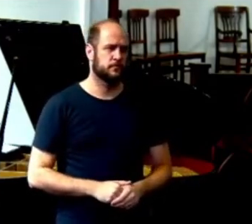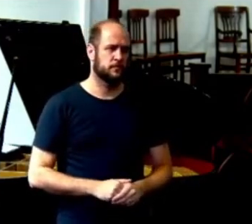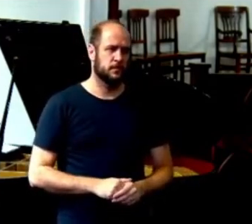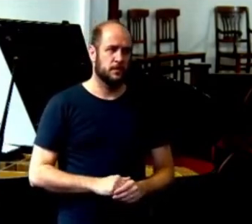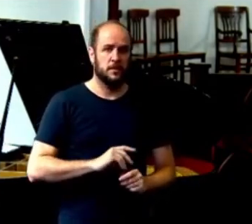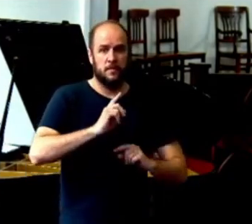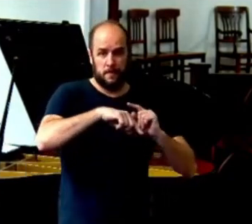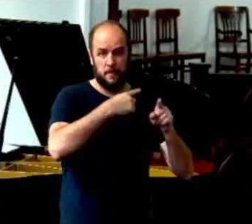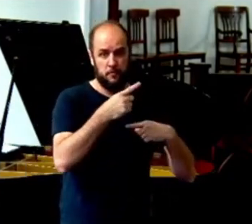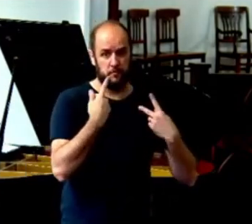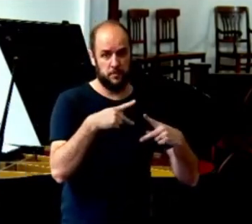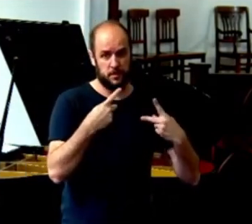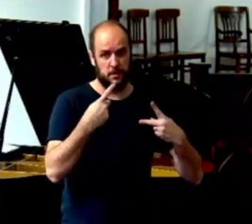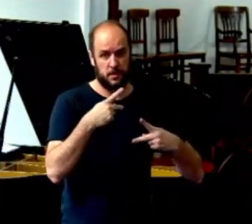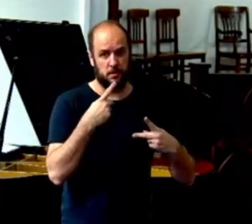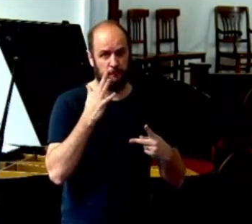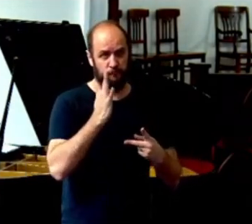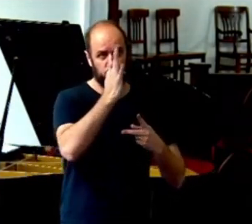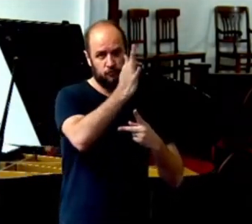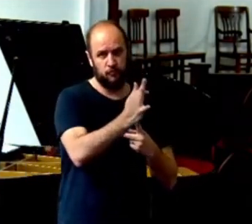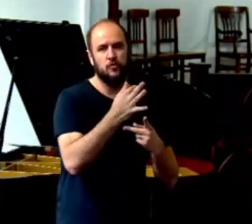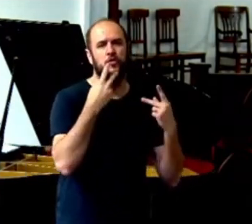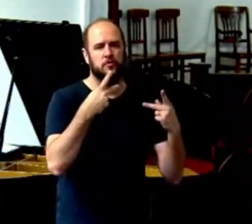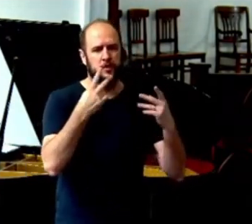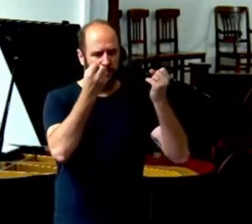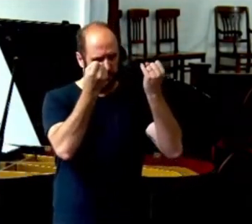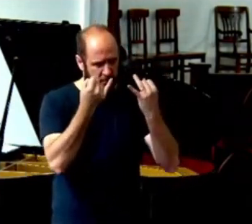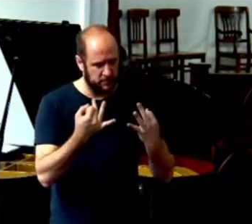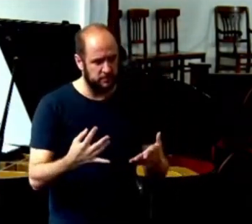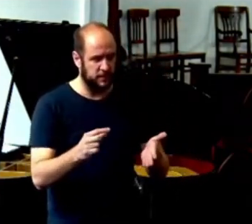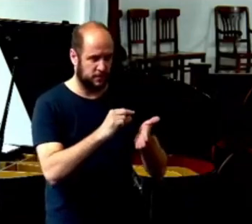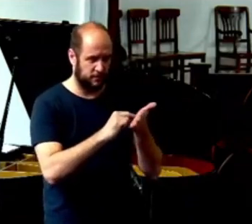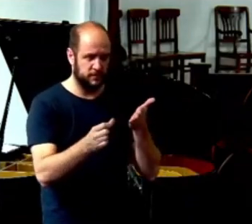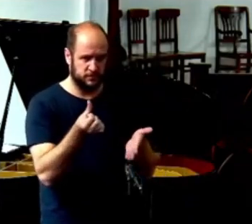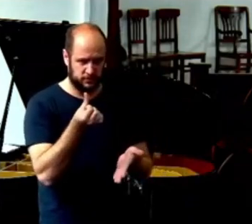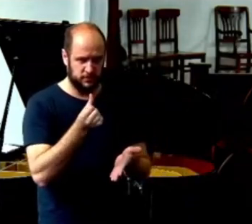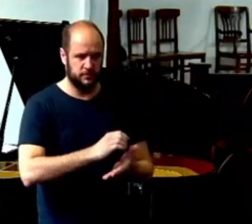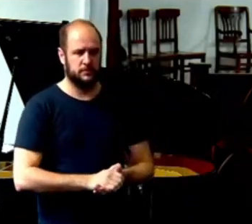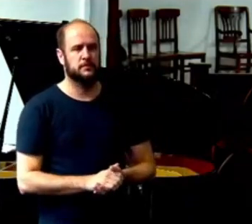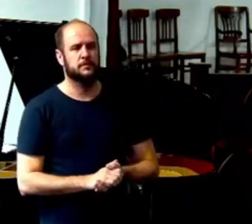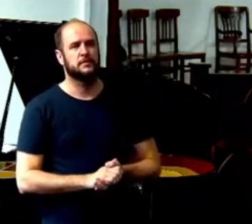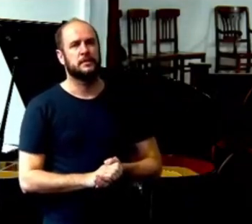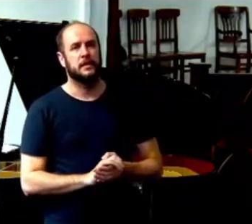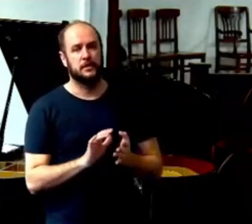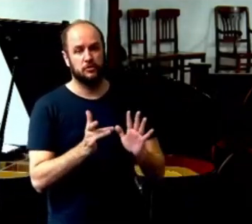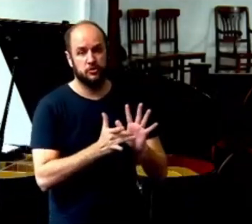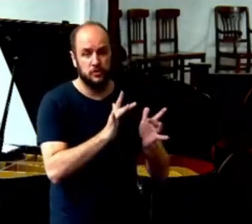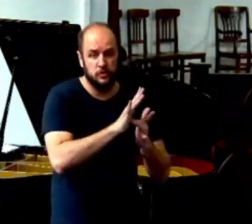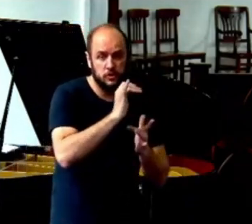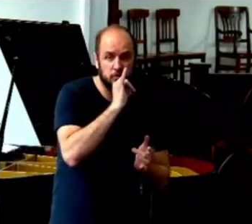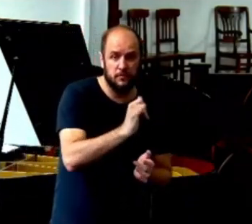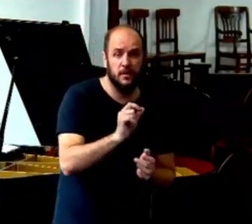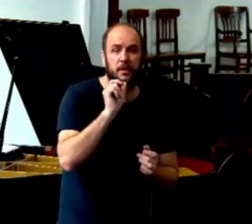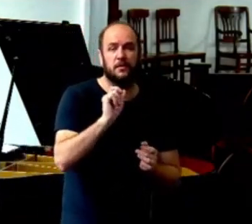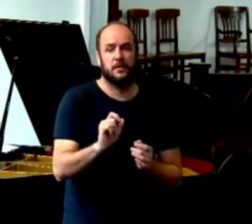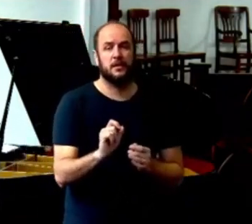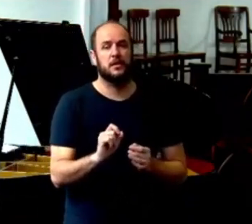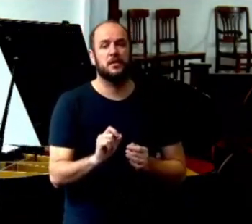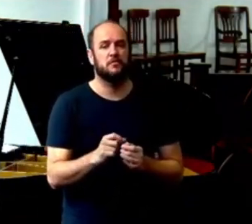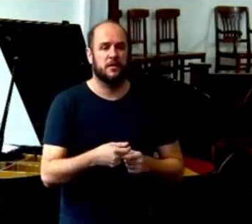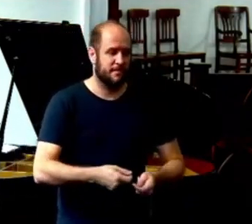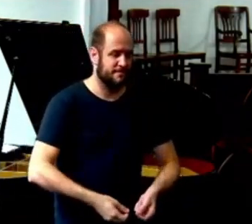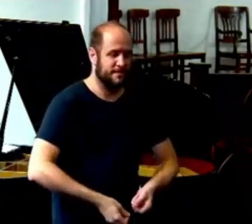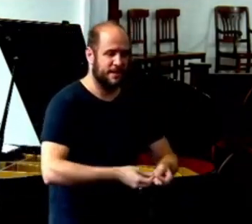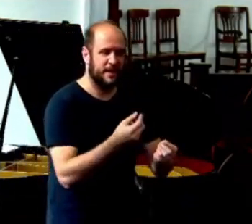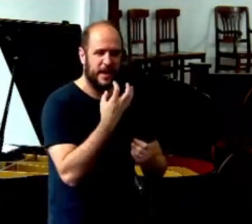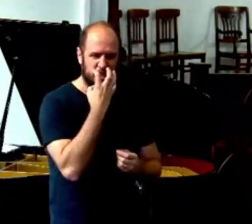Nas próximas pregações nós vamos explicar o versículo de número 6. Quando aqui Jesus diz, não deem